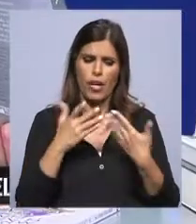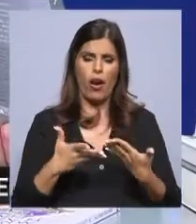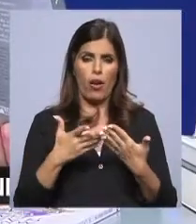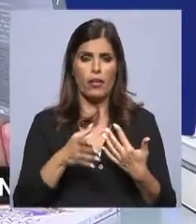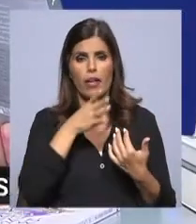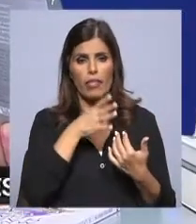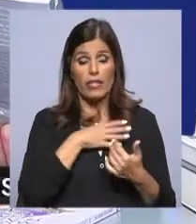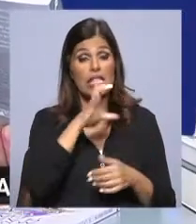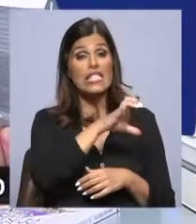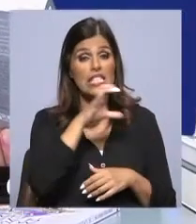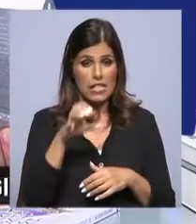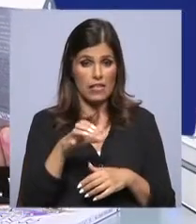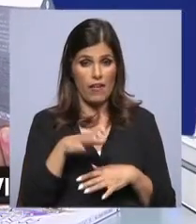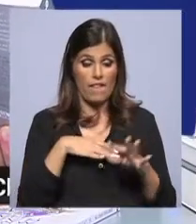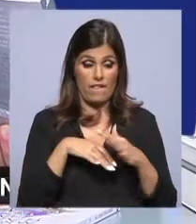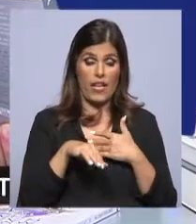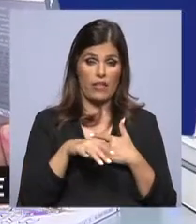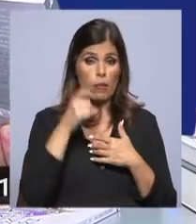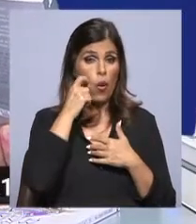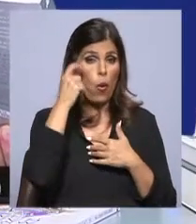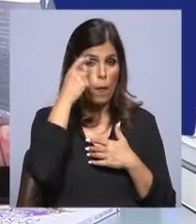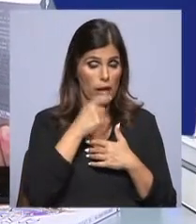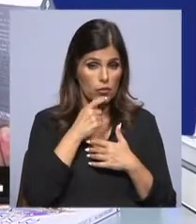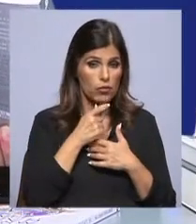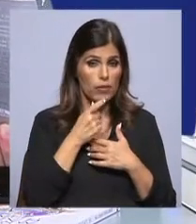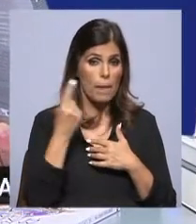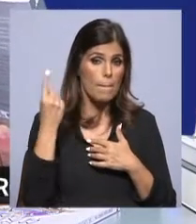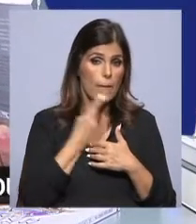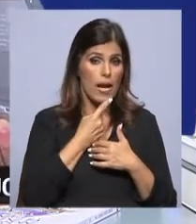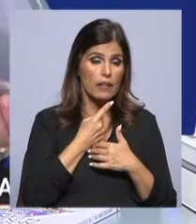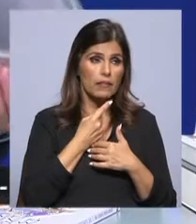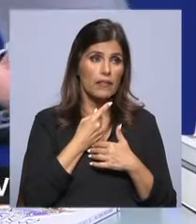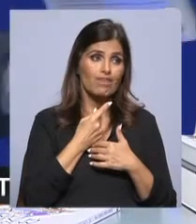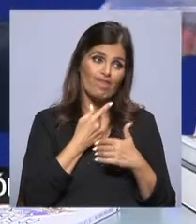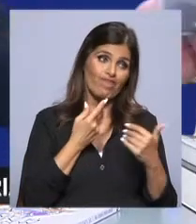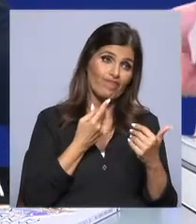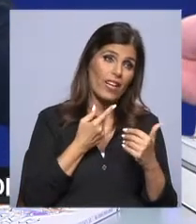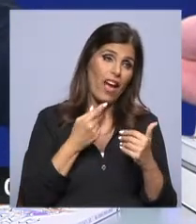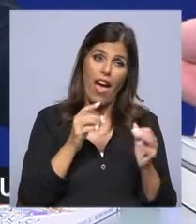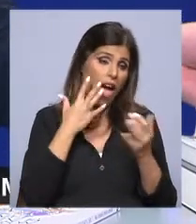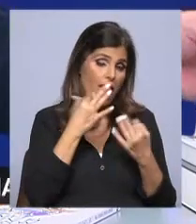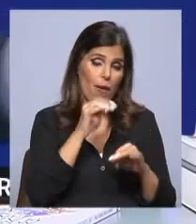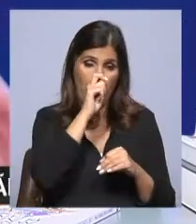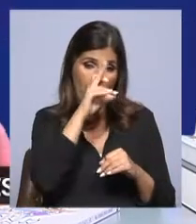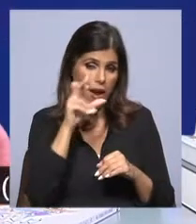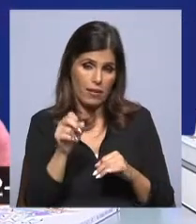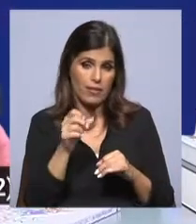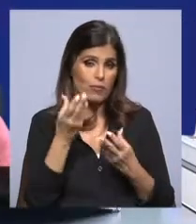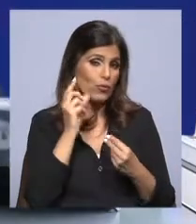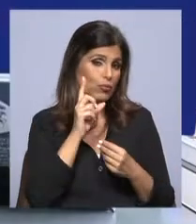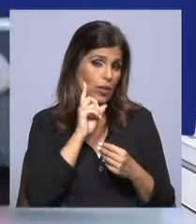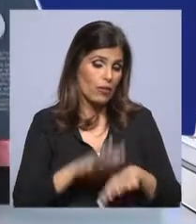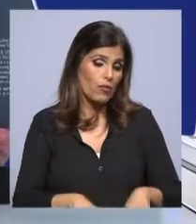que a ciência, feita obviamente pelos humanos, tem que ser necessariamente imprecisa, com erros, mas que esses erros também são fundamentais para a evolução